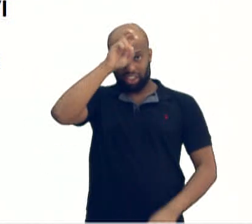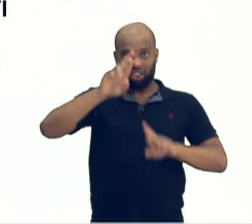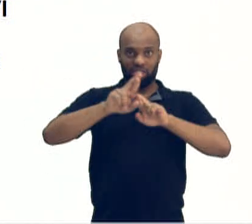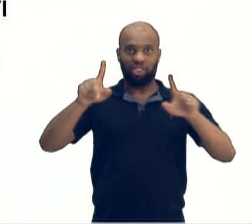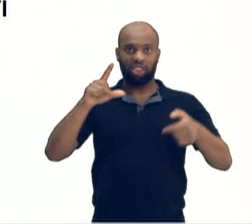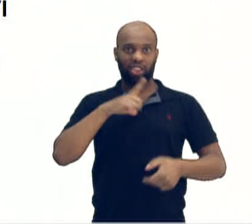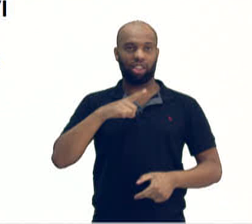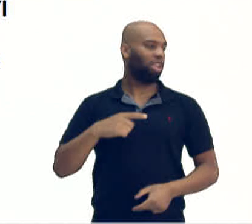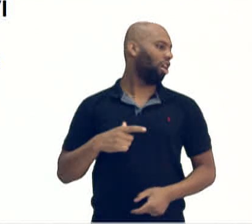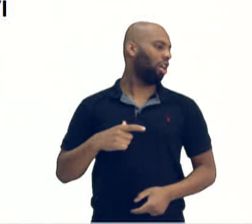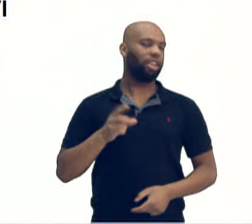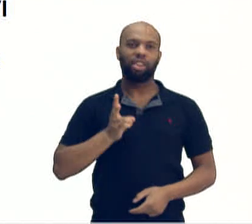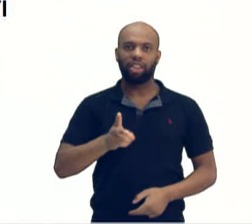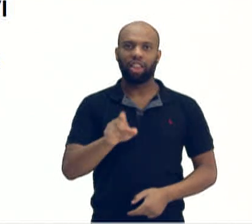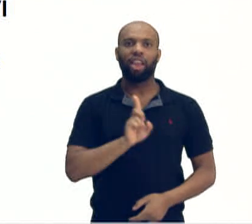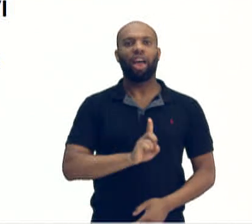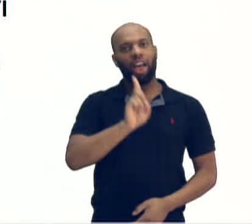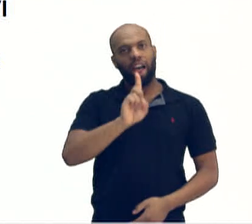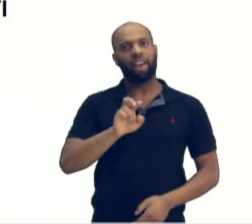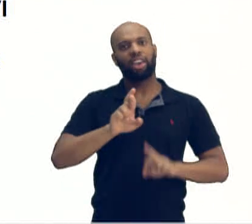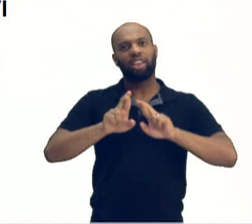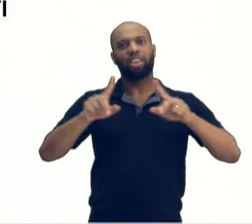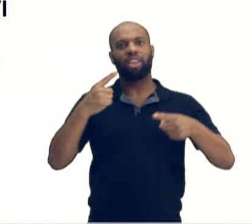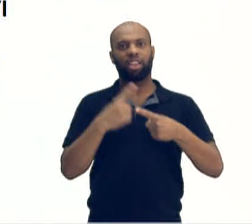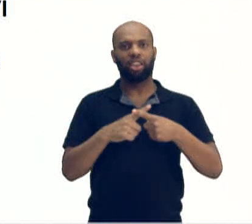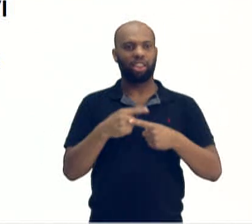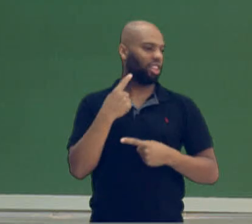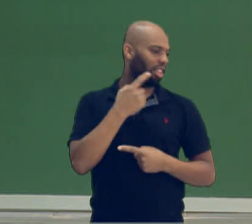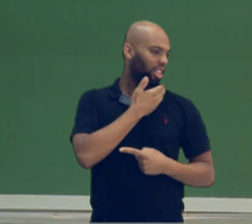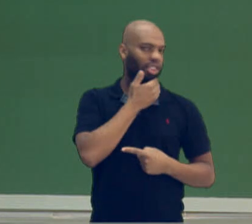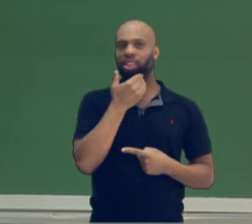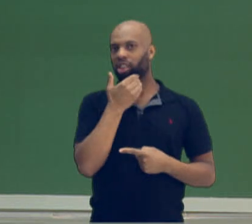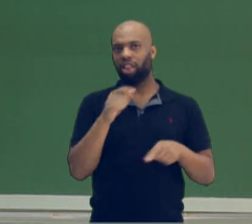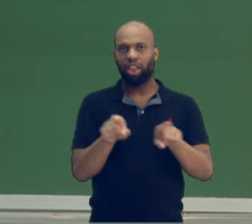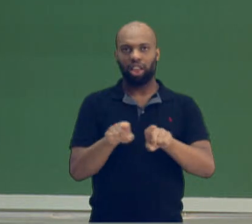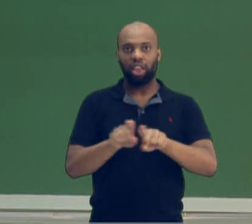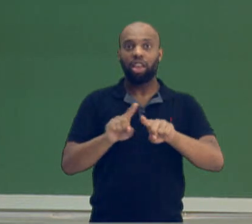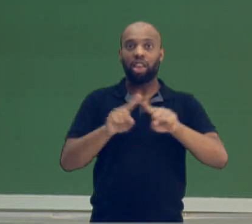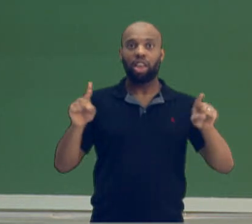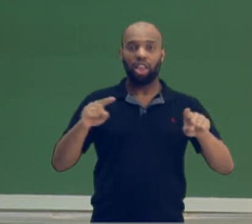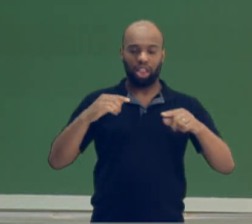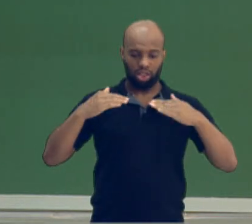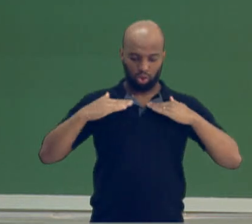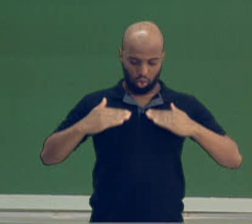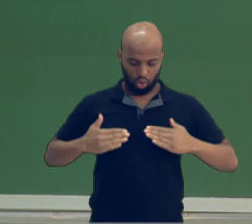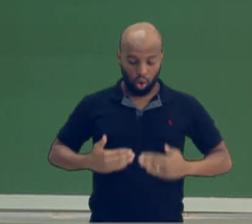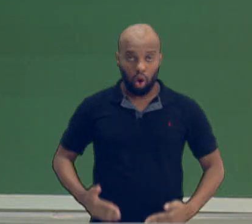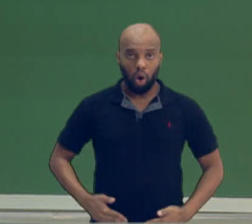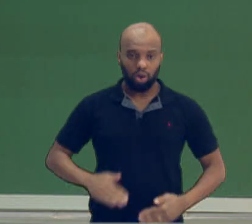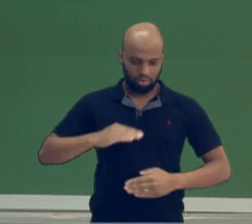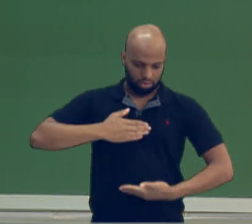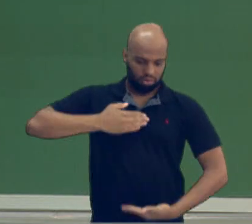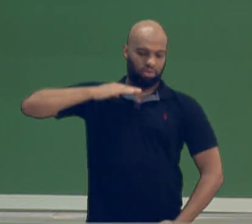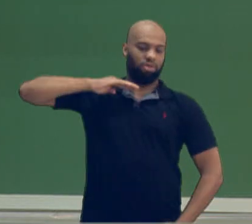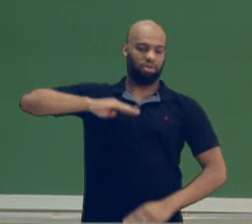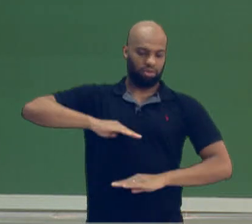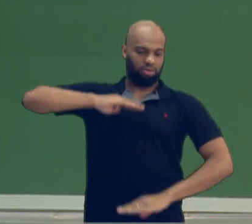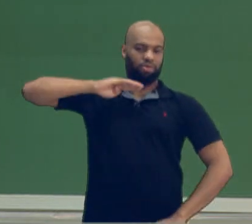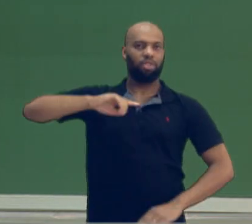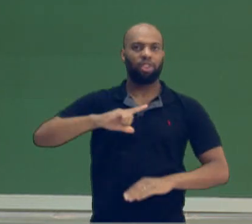para a lateral, não, aqui já está de frente, né? Mas o corpo, a diferença é que é mais alongado.